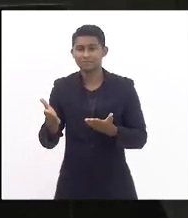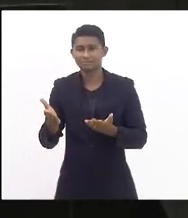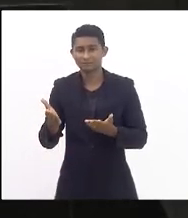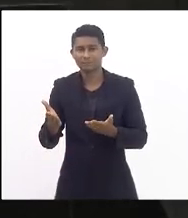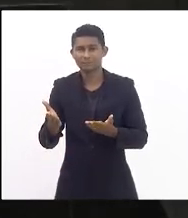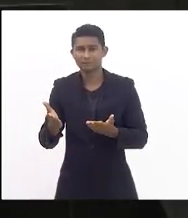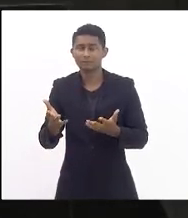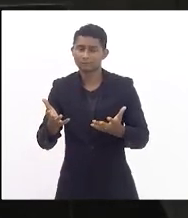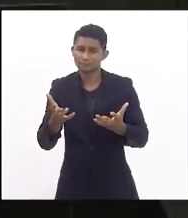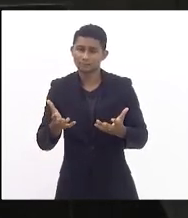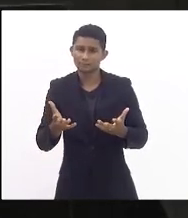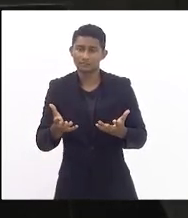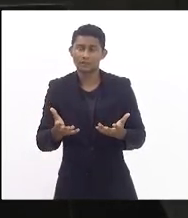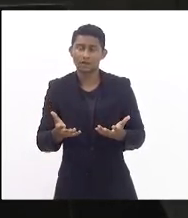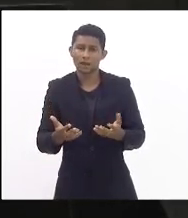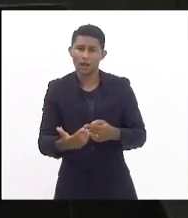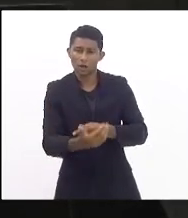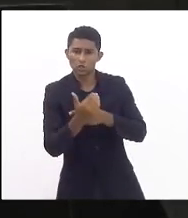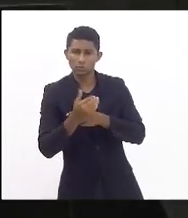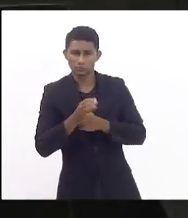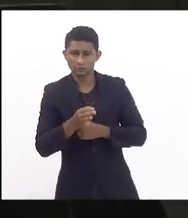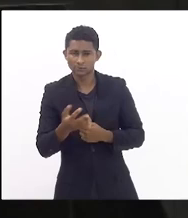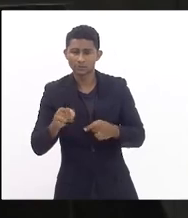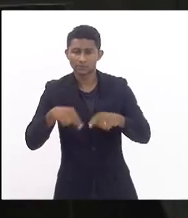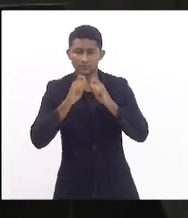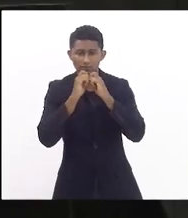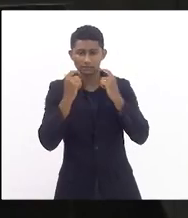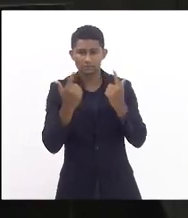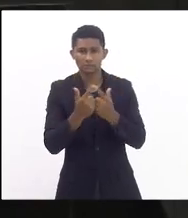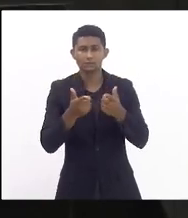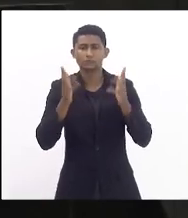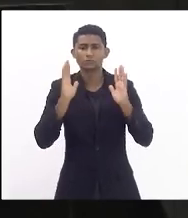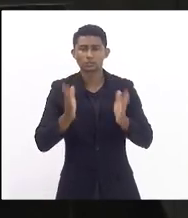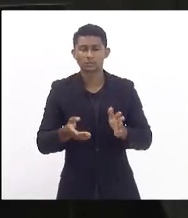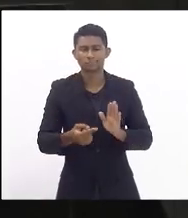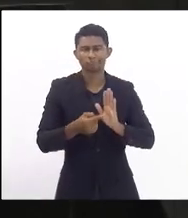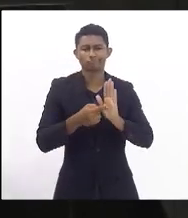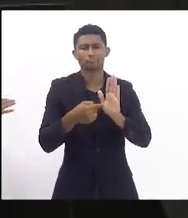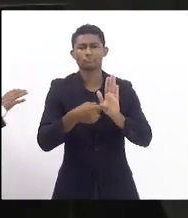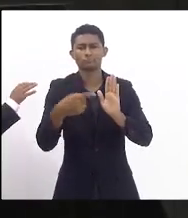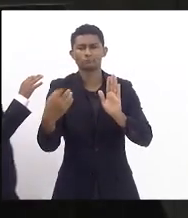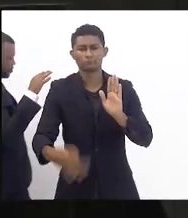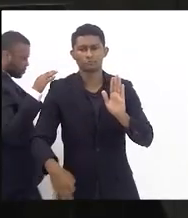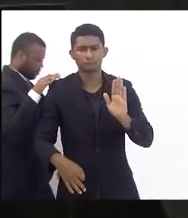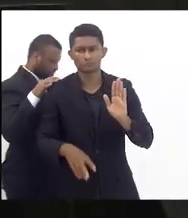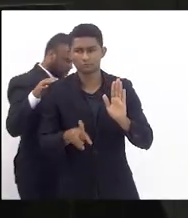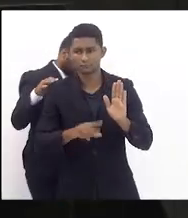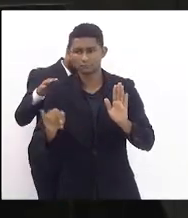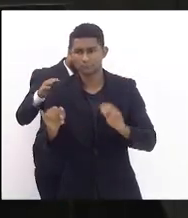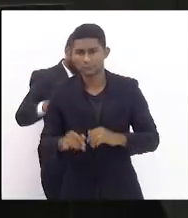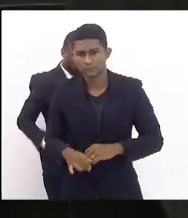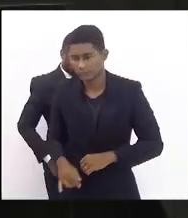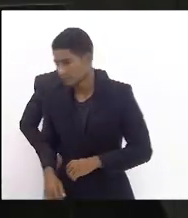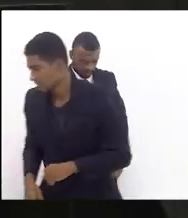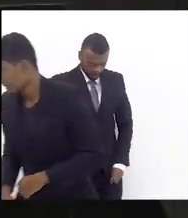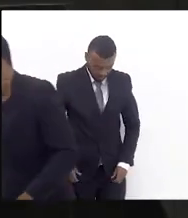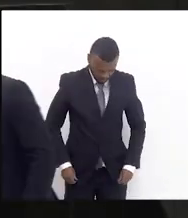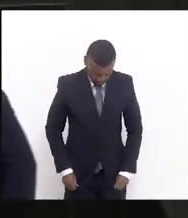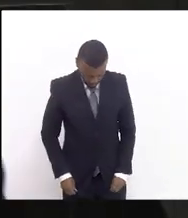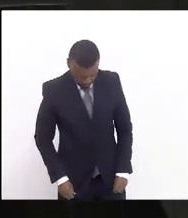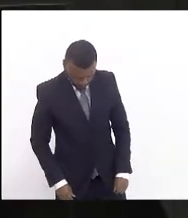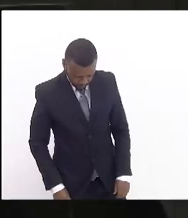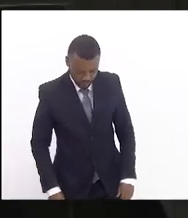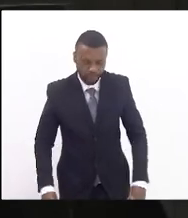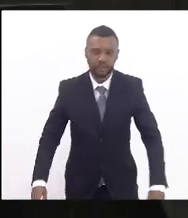quer ajudar os municípios. A Assembleia já deu essa demonstração, liberou para Petrópolis, ali foi a primeira liberação